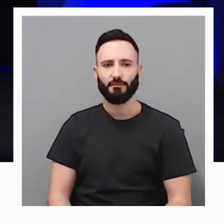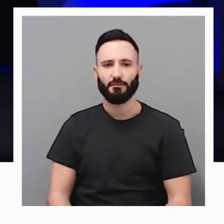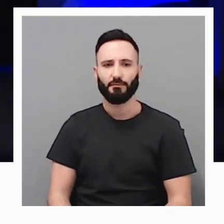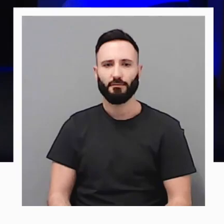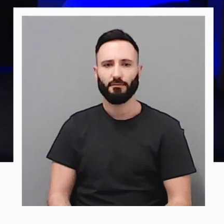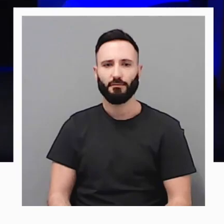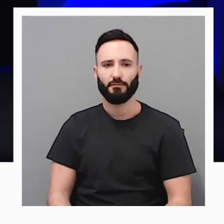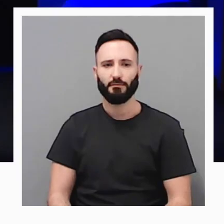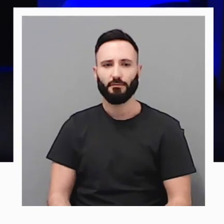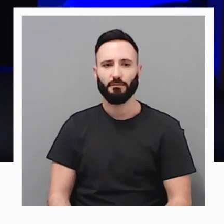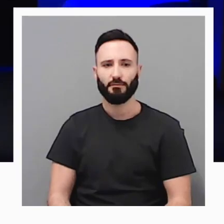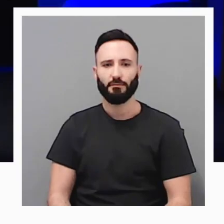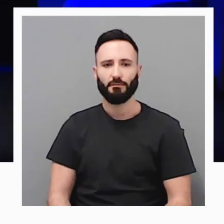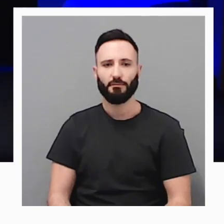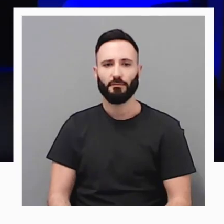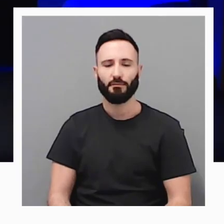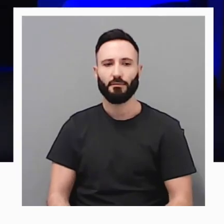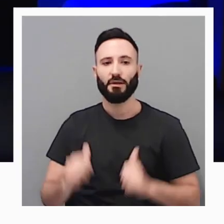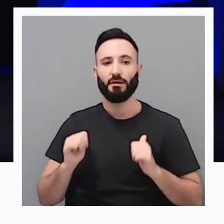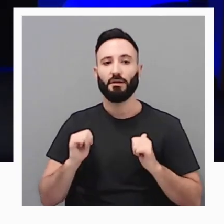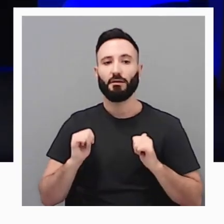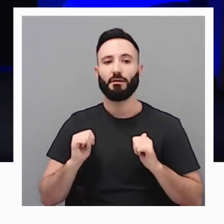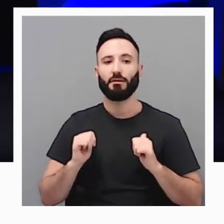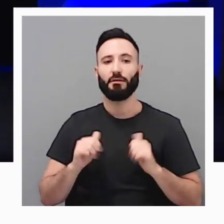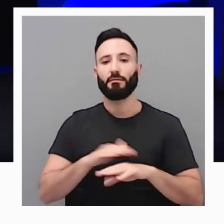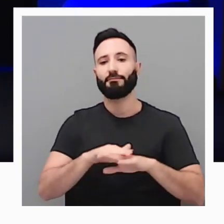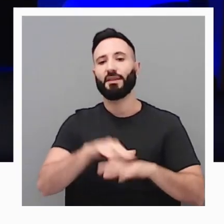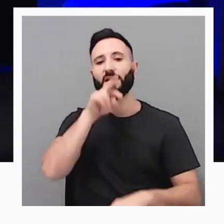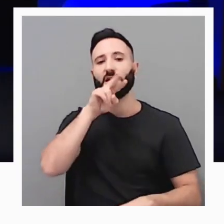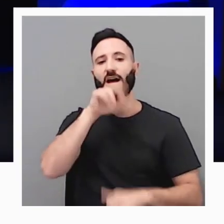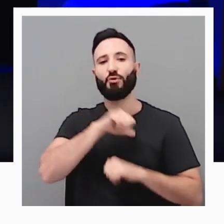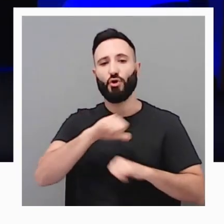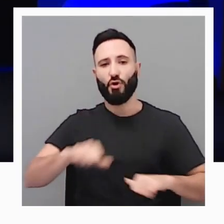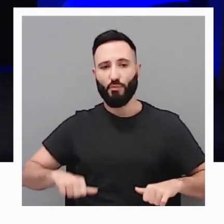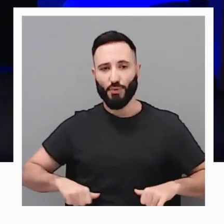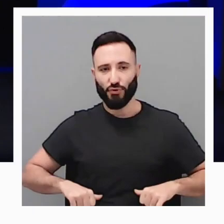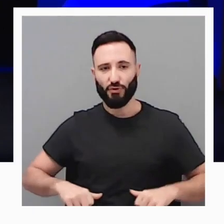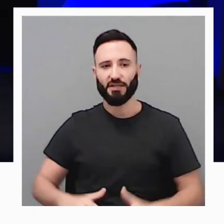Quero começar por dizer que vou falar português, devagar, para que todos percebam.